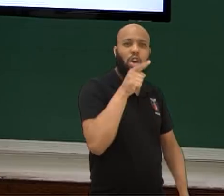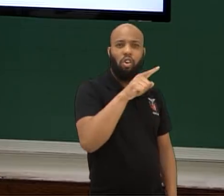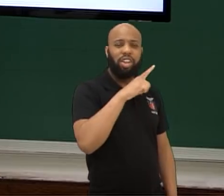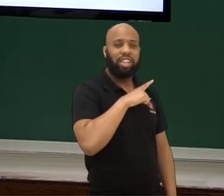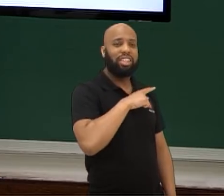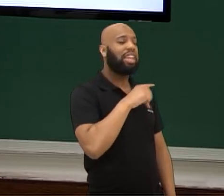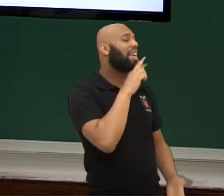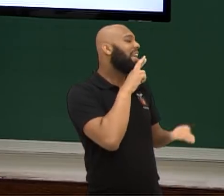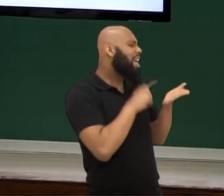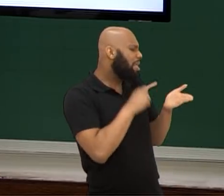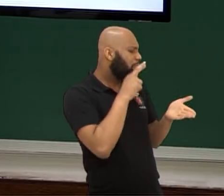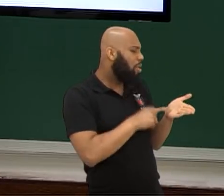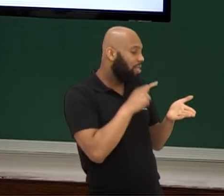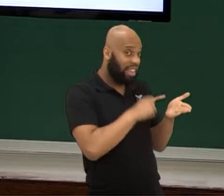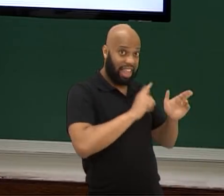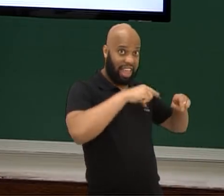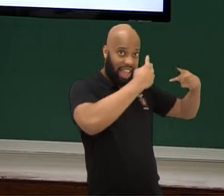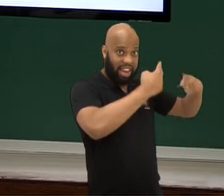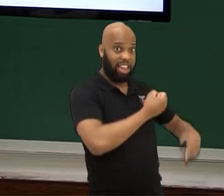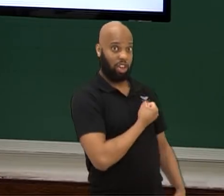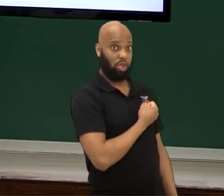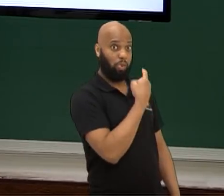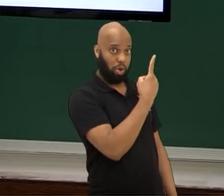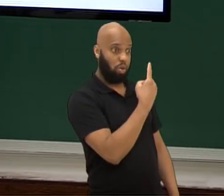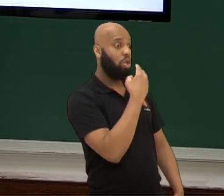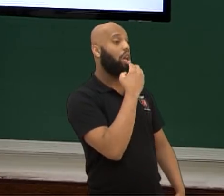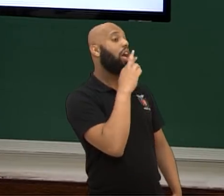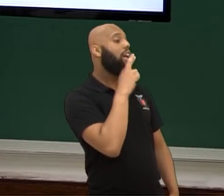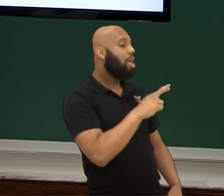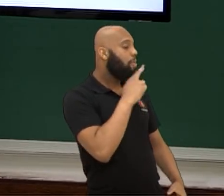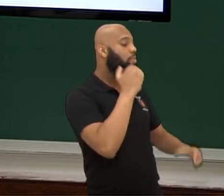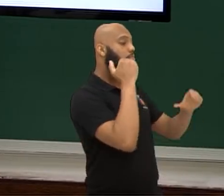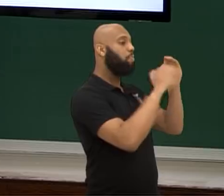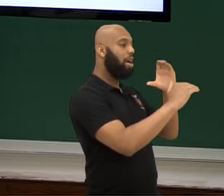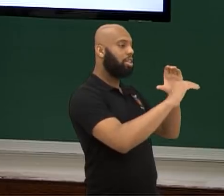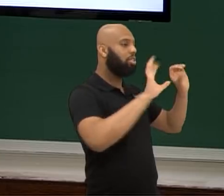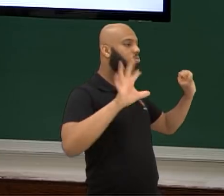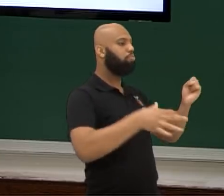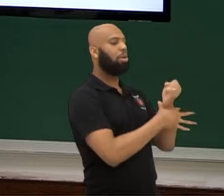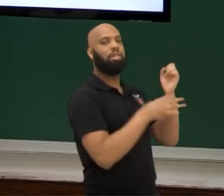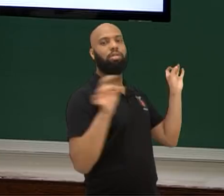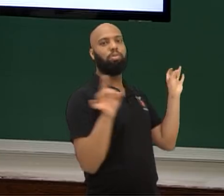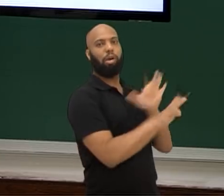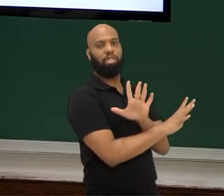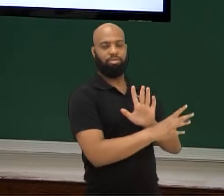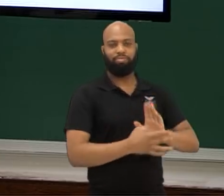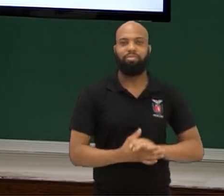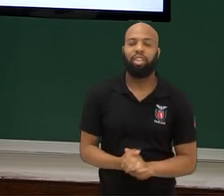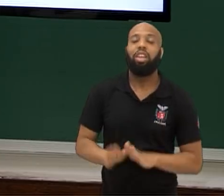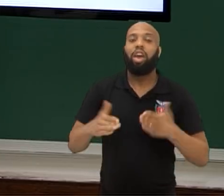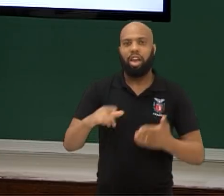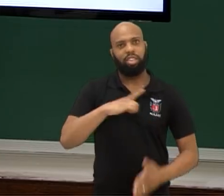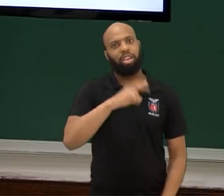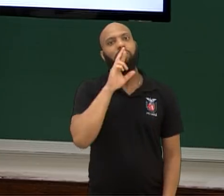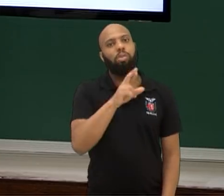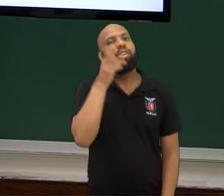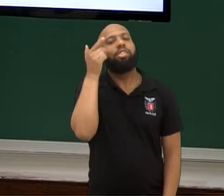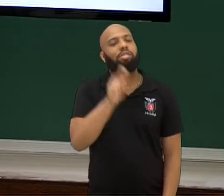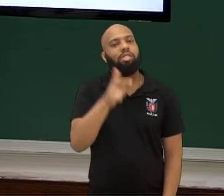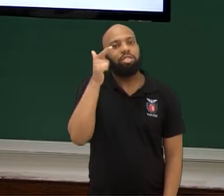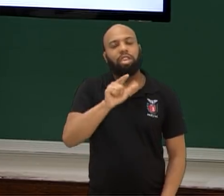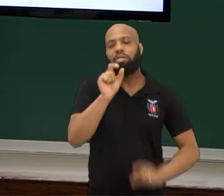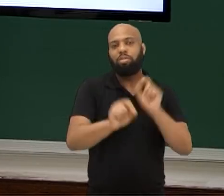sua atividade também vale presença. Então, temos que realizar para